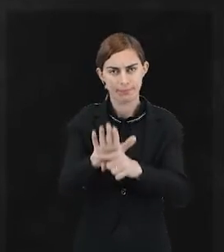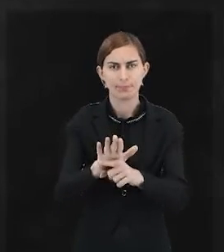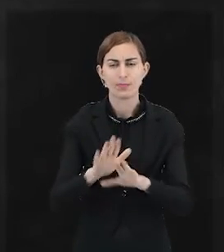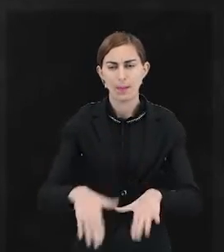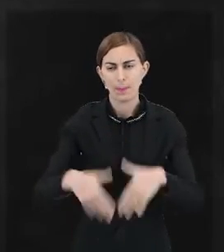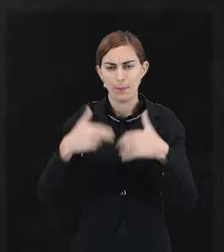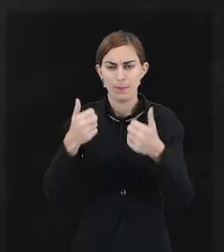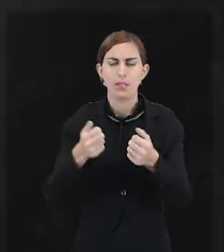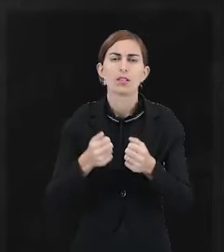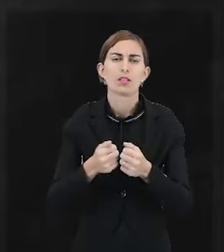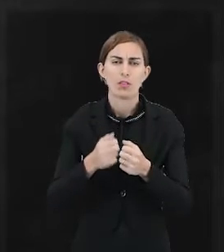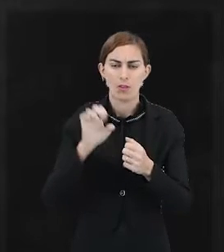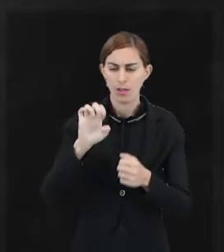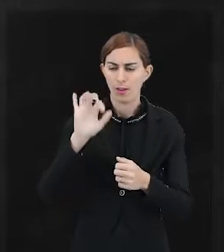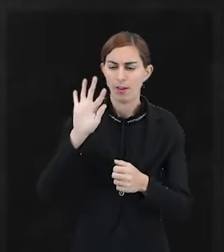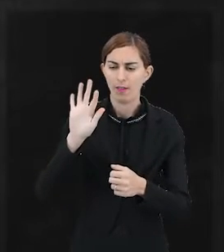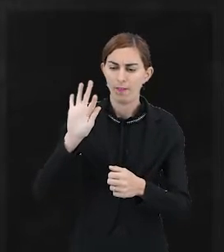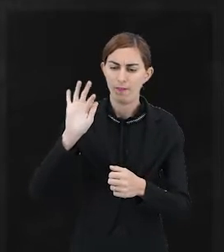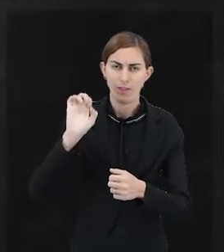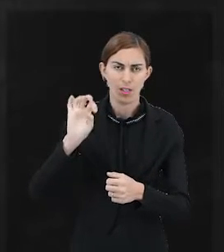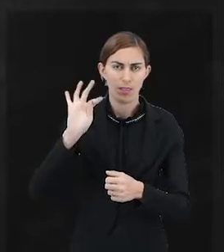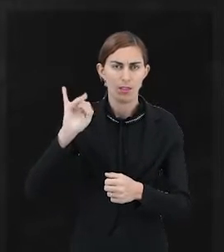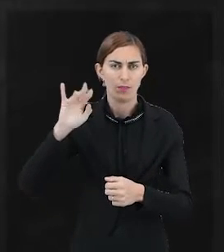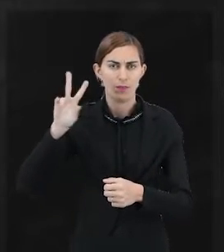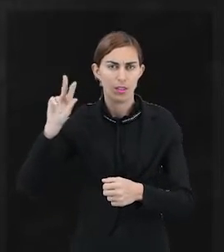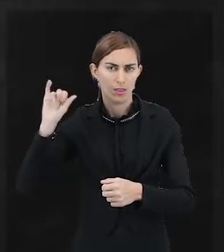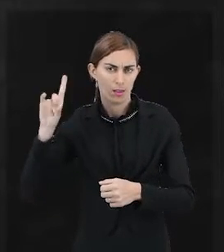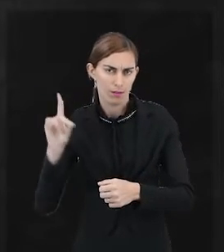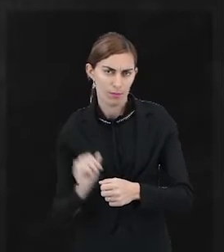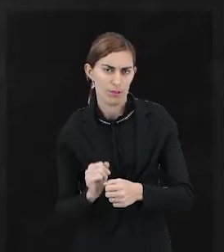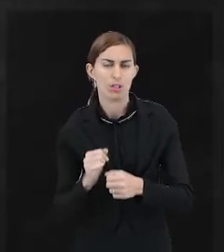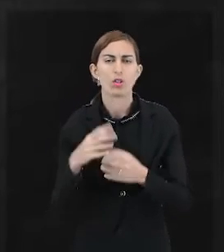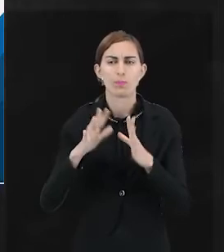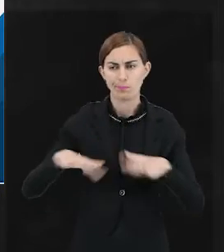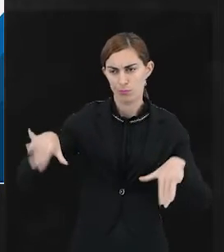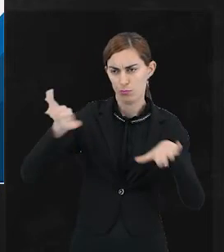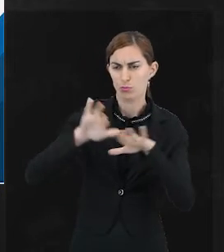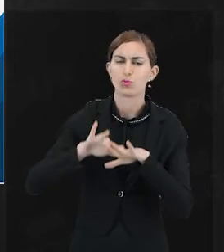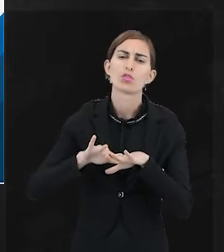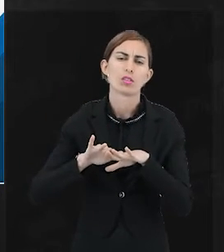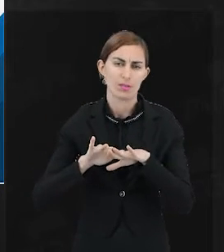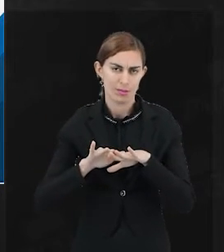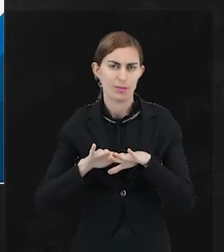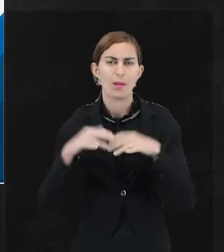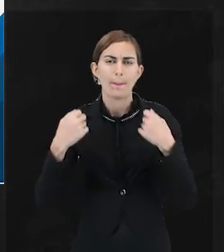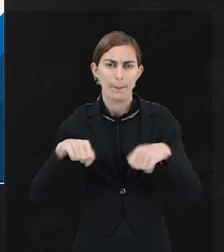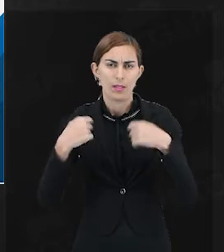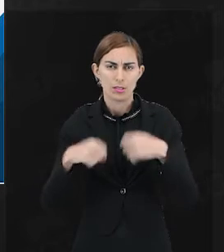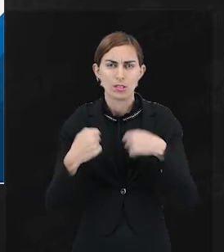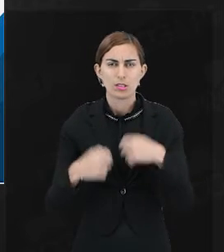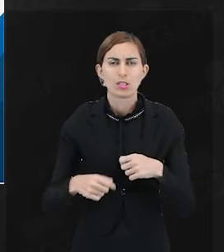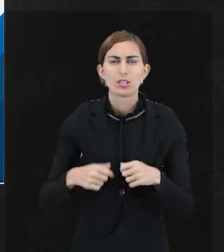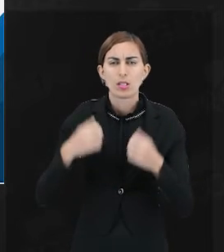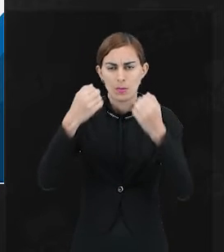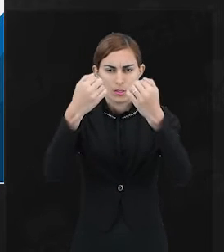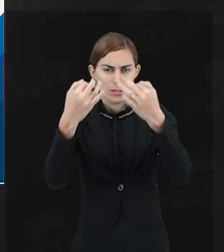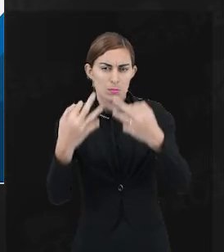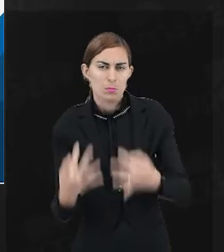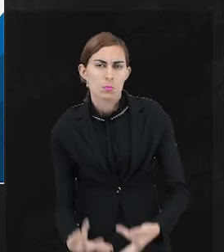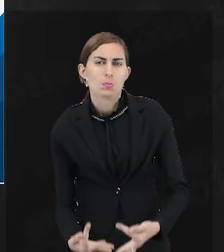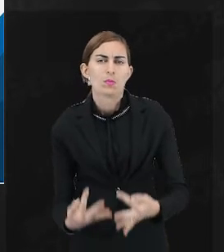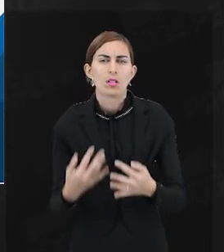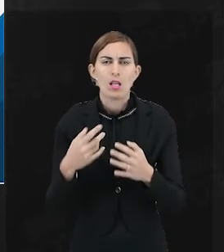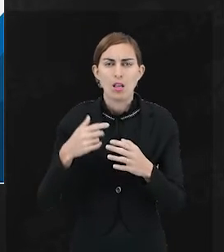maior efetividade e eficácia. De forma geral, esse feedback ele precisa ser descritivo ao invés